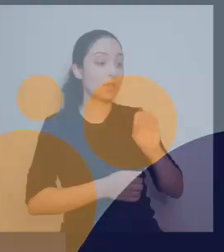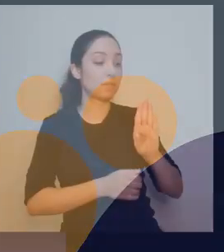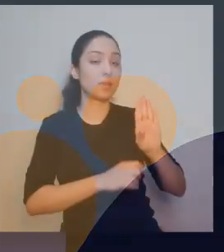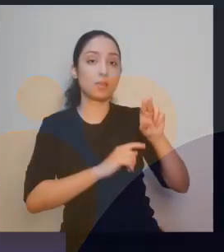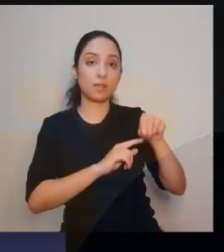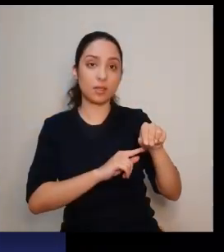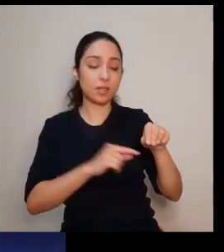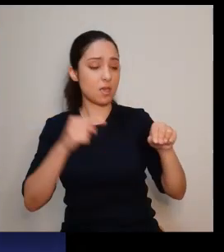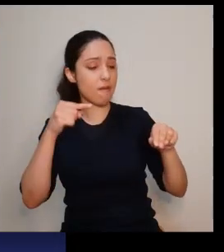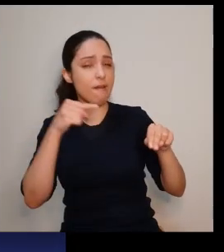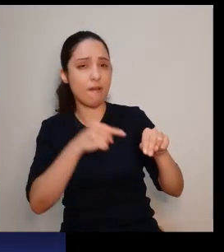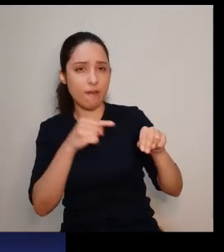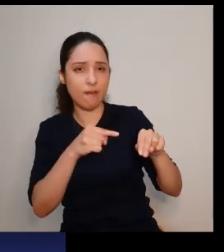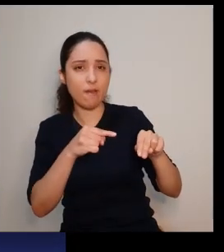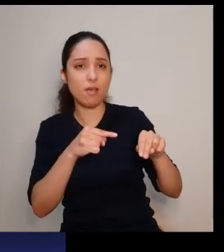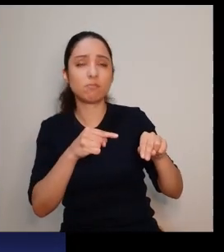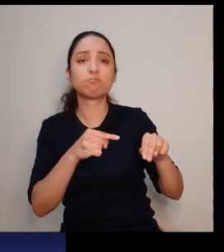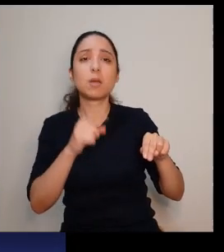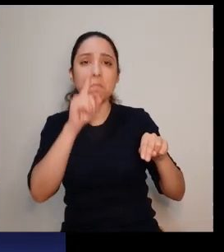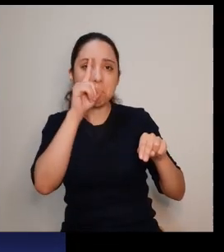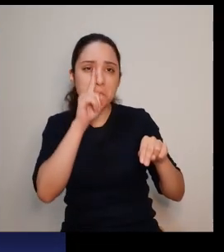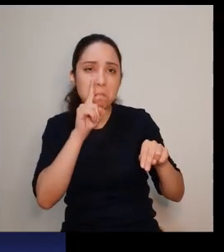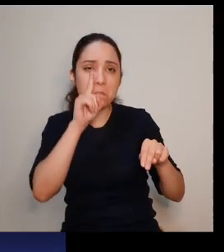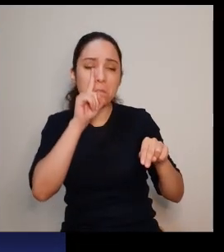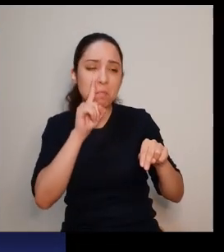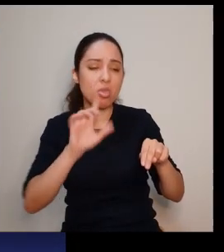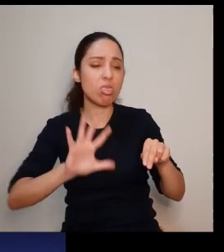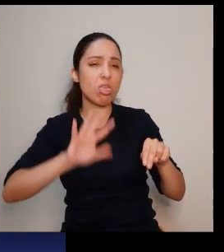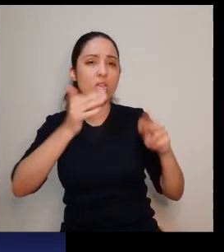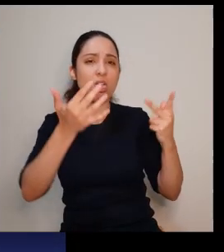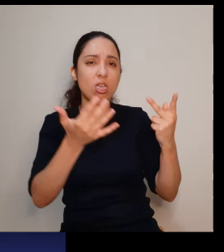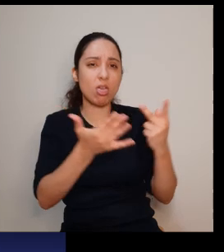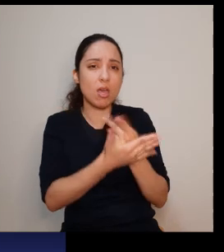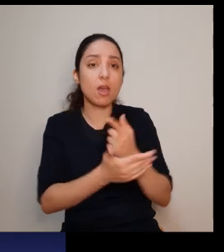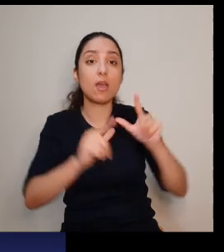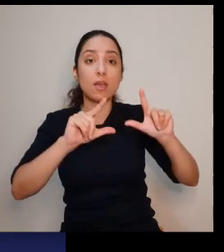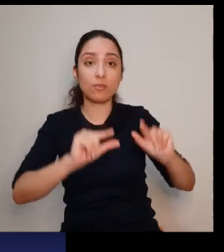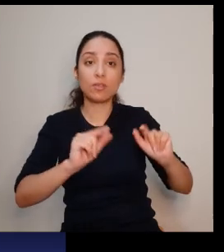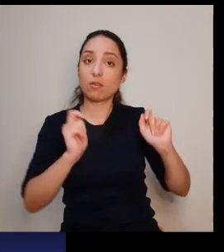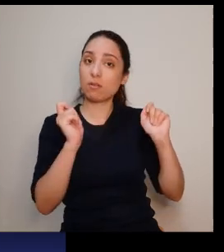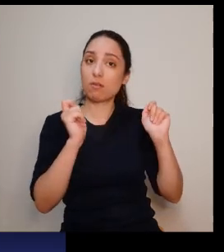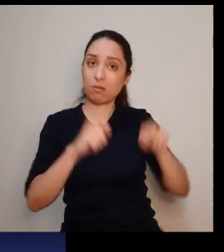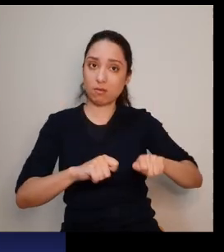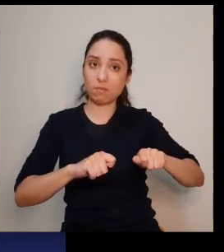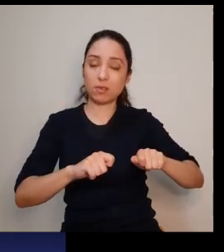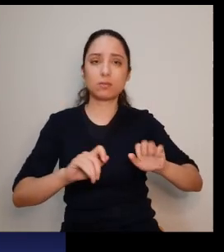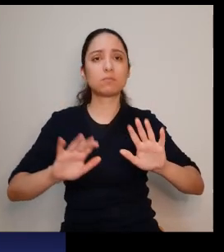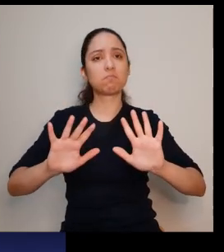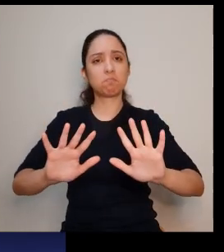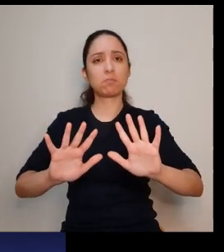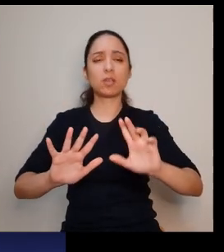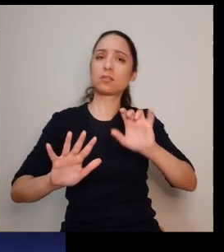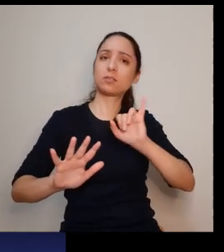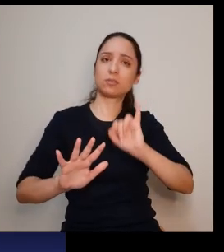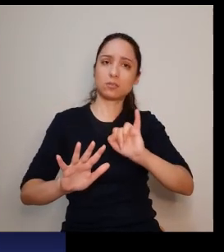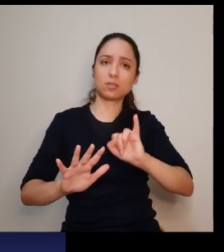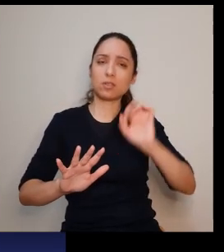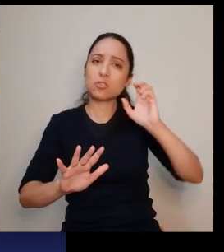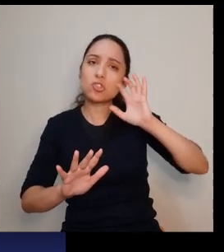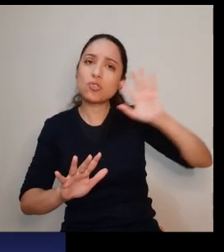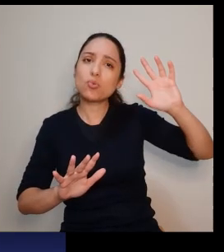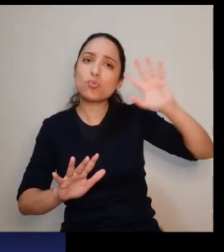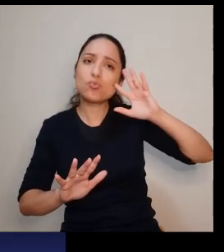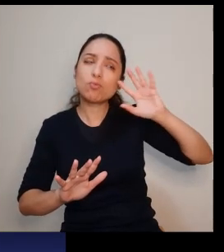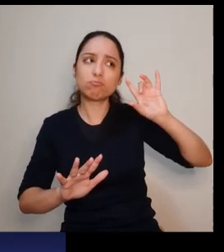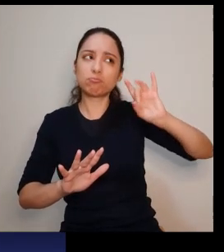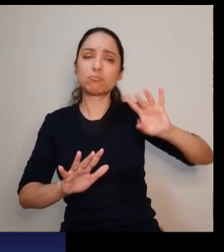Apesar do grande potencial que as soluções baseadas na natureza têm para reduzir riscos e desastres, nós